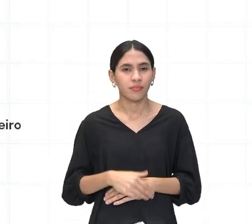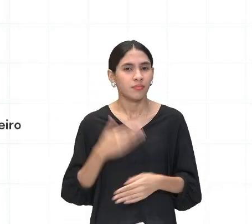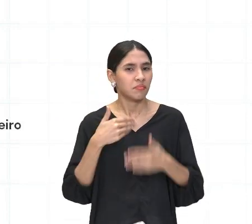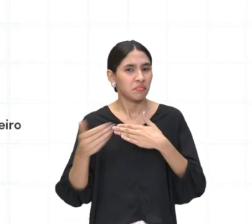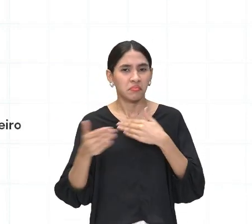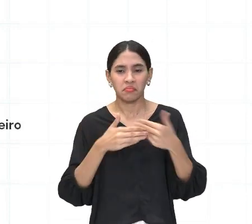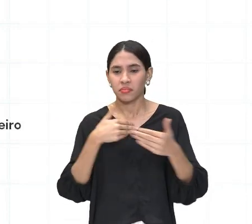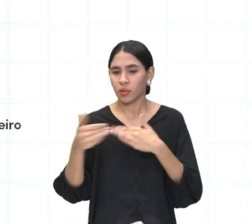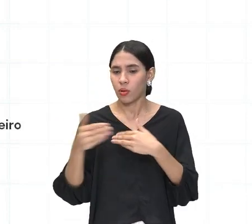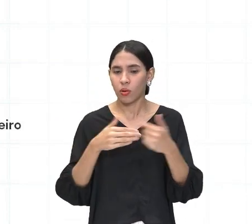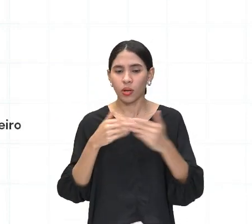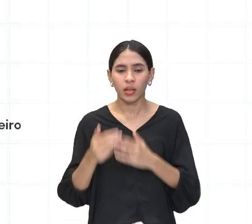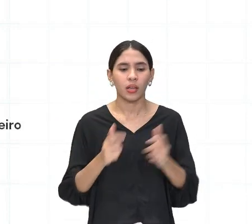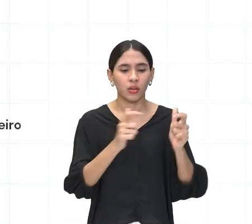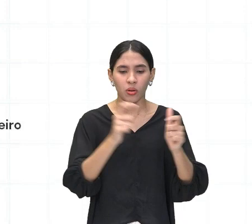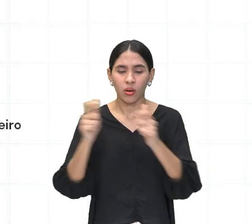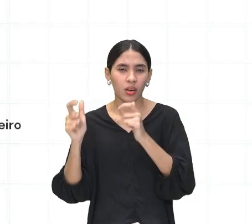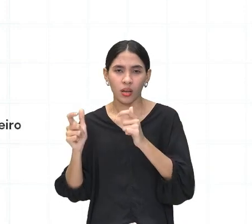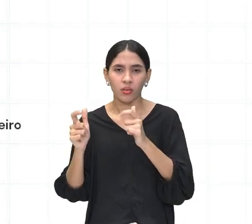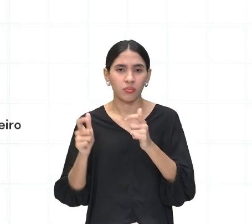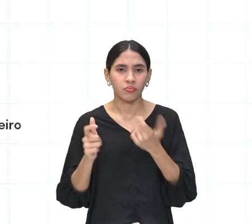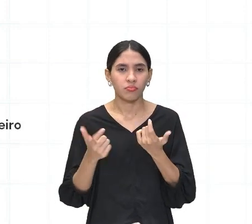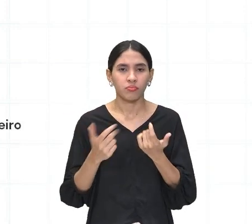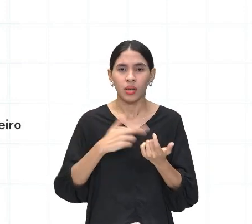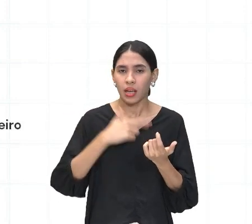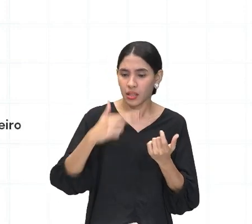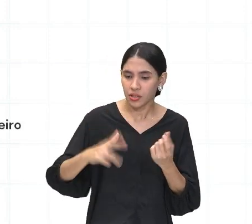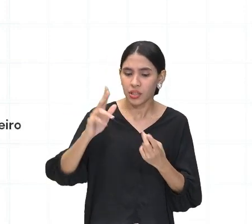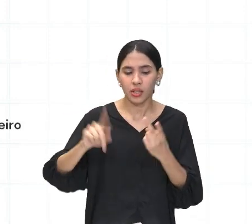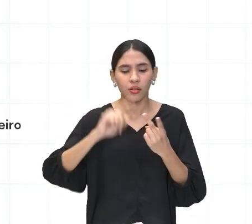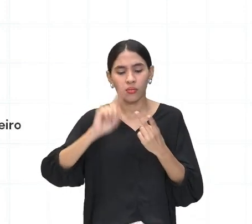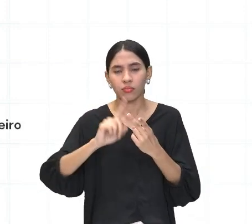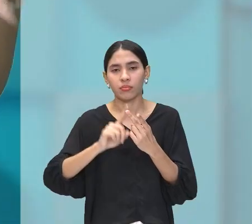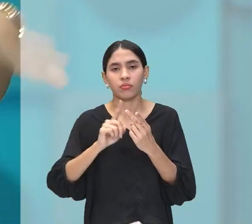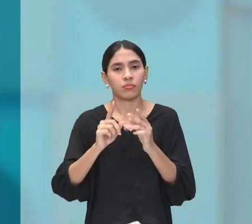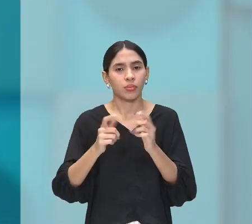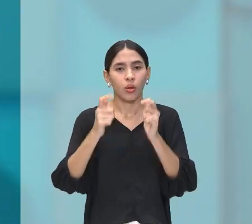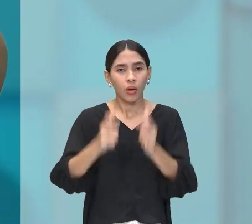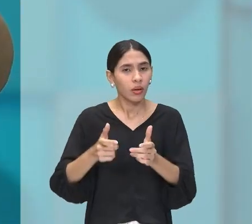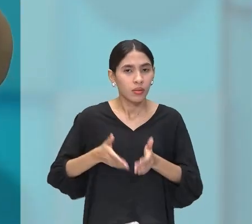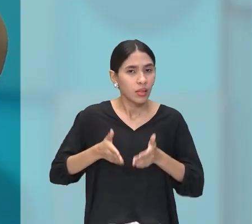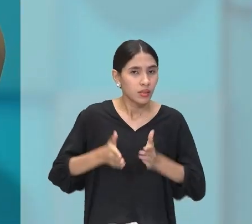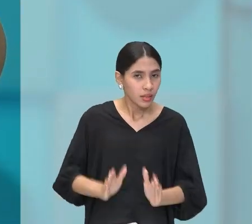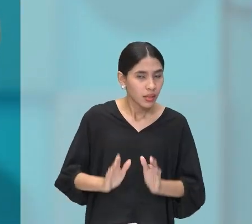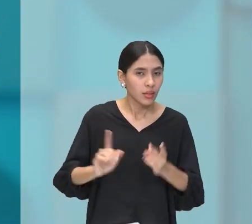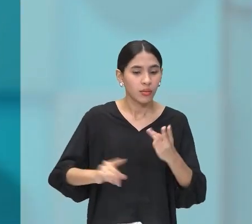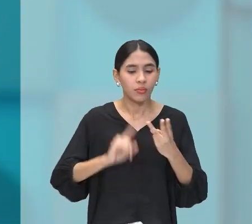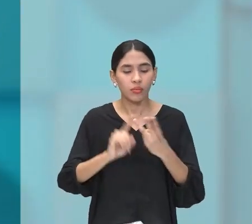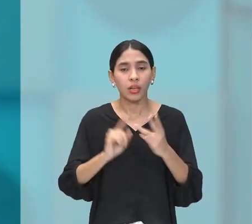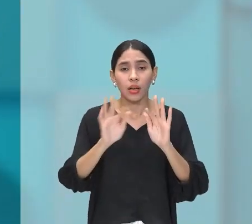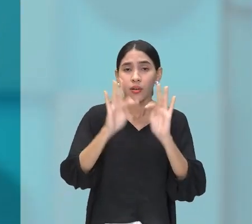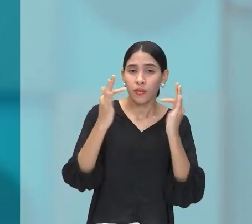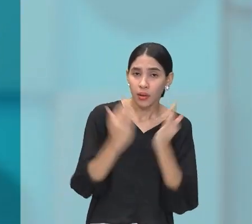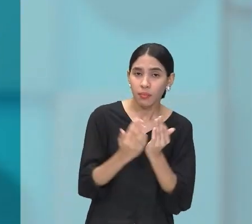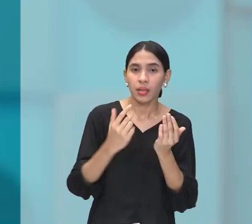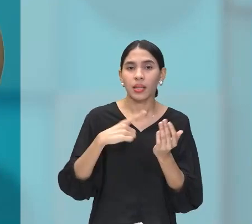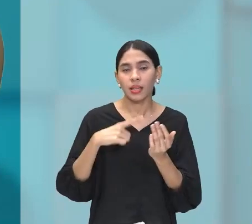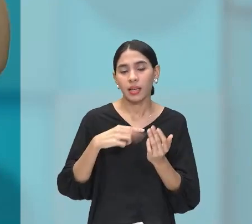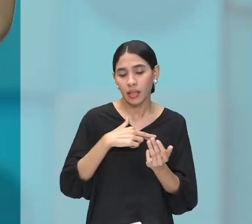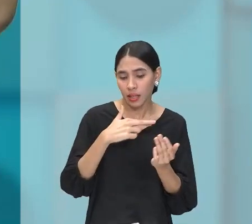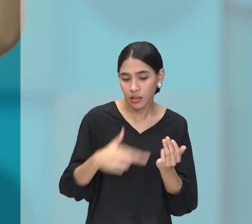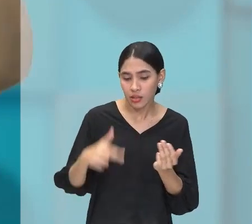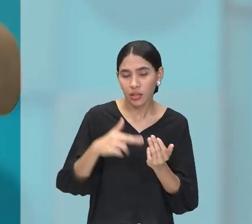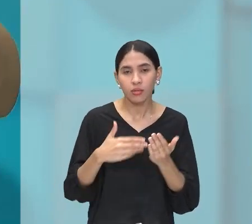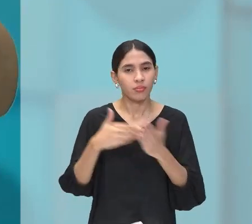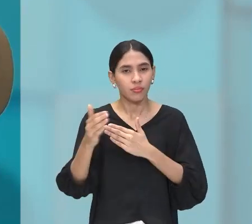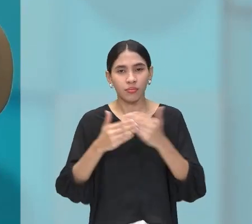em que lugar do Brasil nasceu, a que religião essa família, vamos dizer assim, pratica a sua crença, não importa